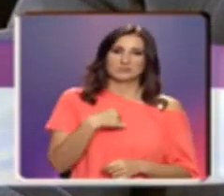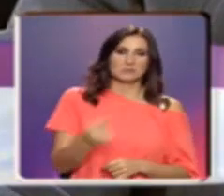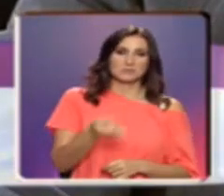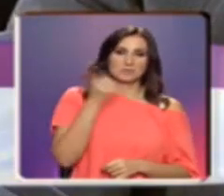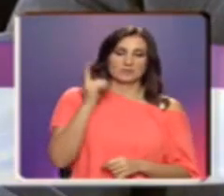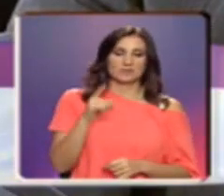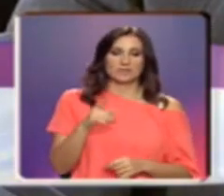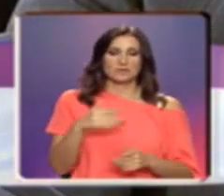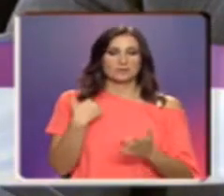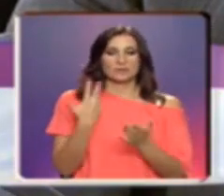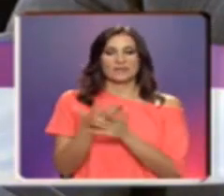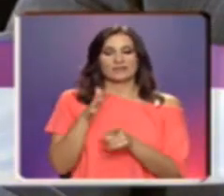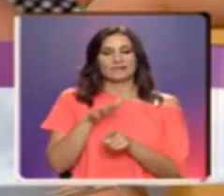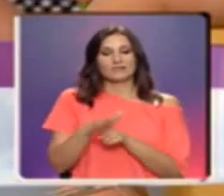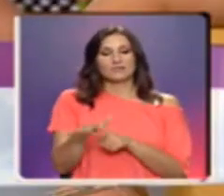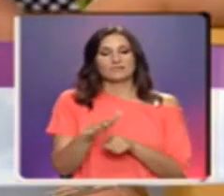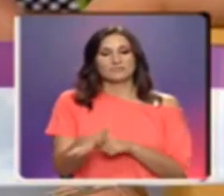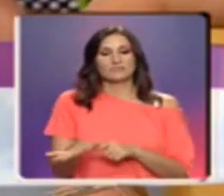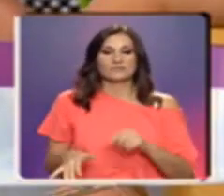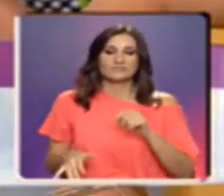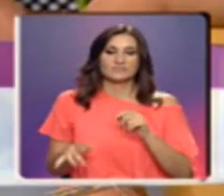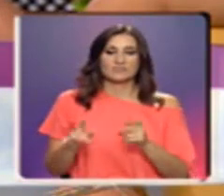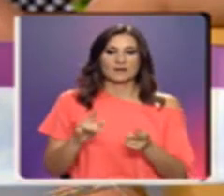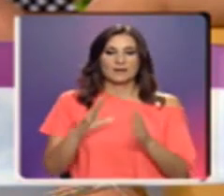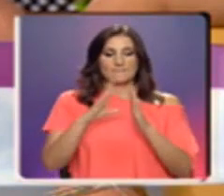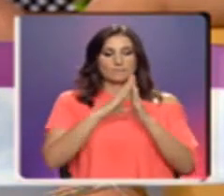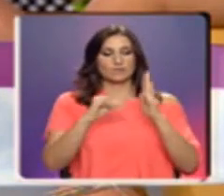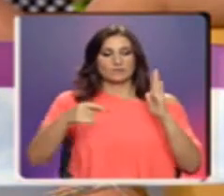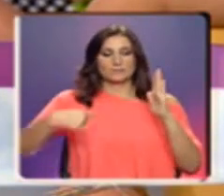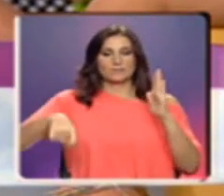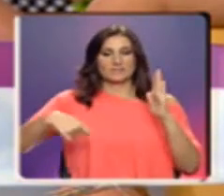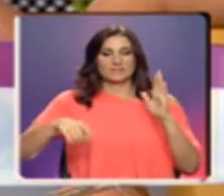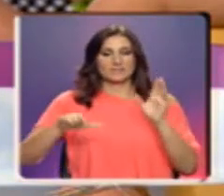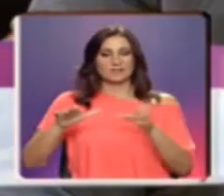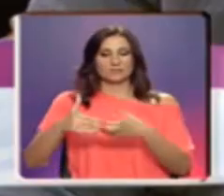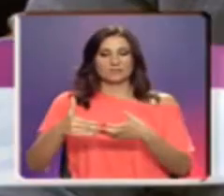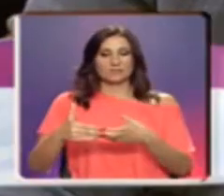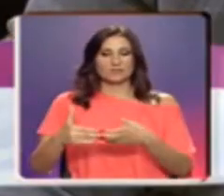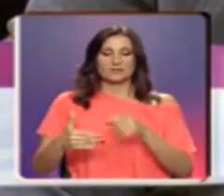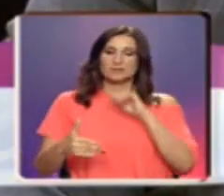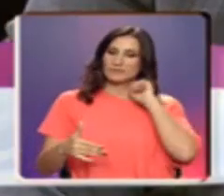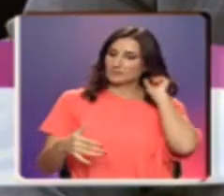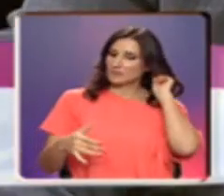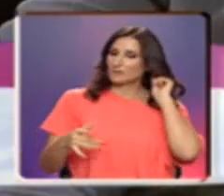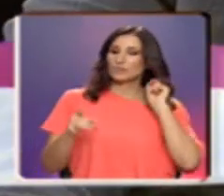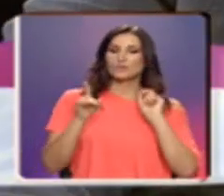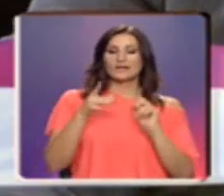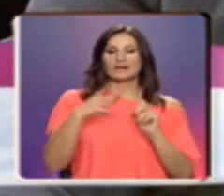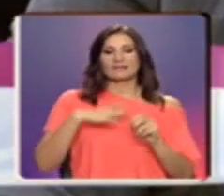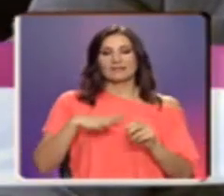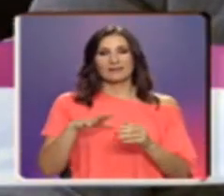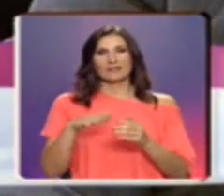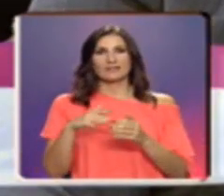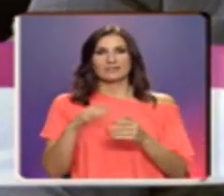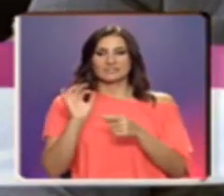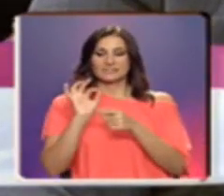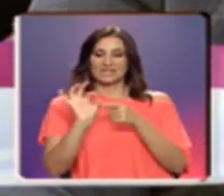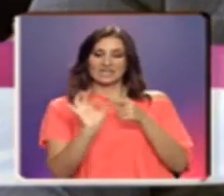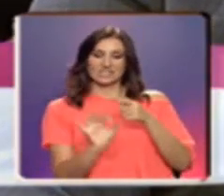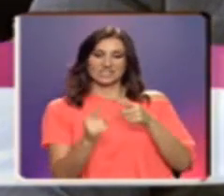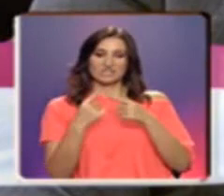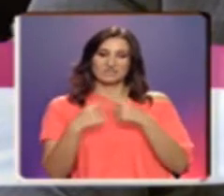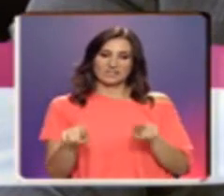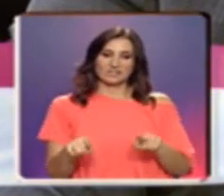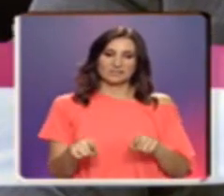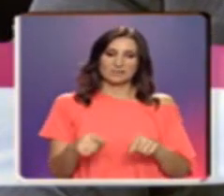Ele não o inspira no sentido de modelo de presidente de clube? No que é que se quer distinguir dele? de